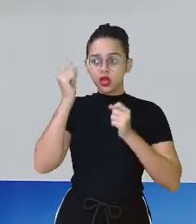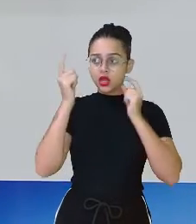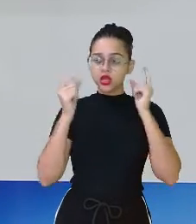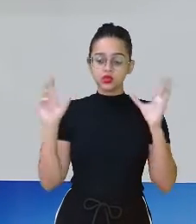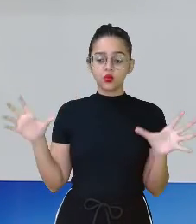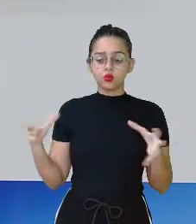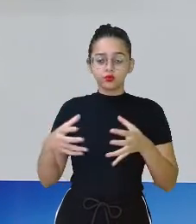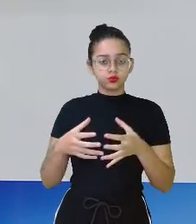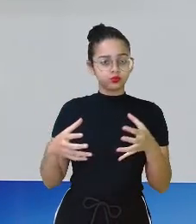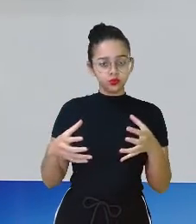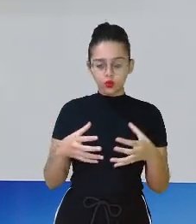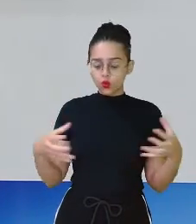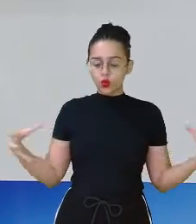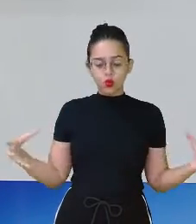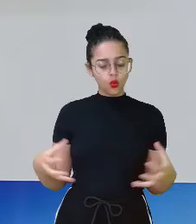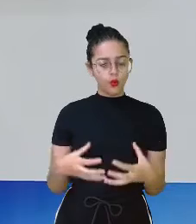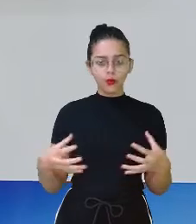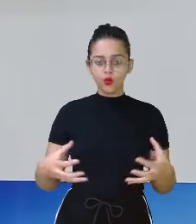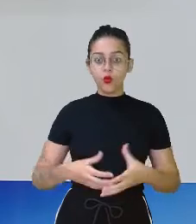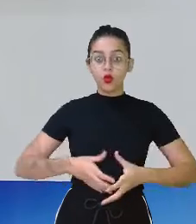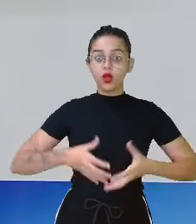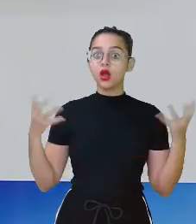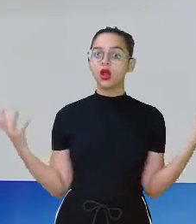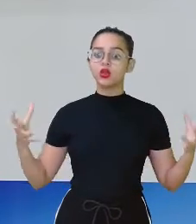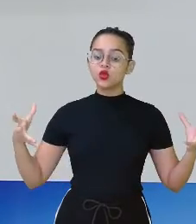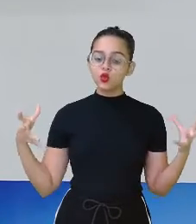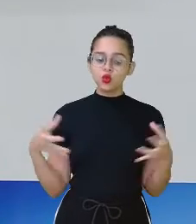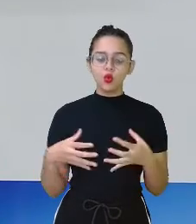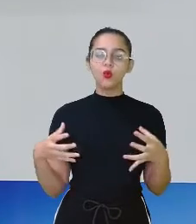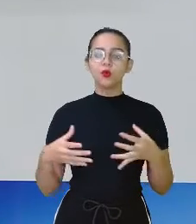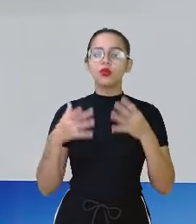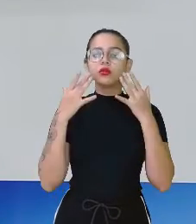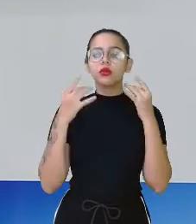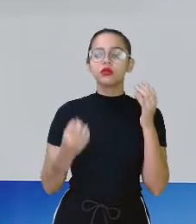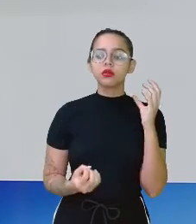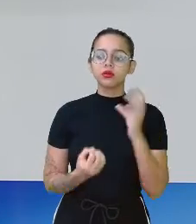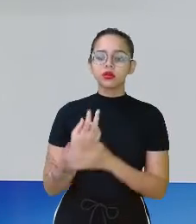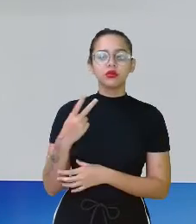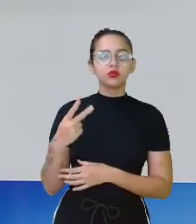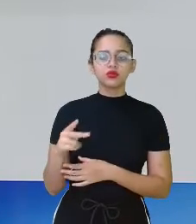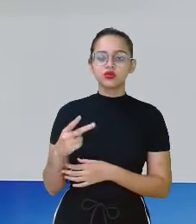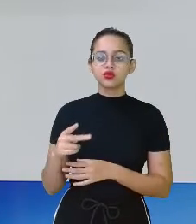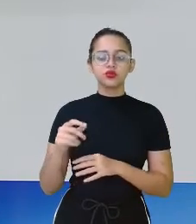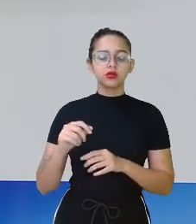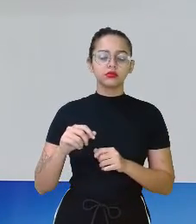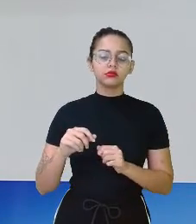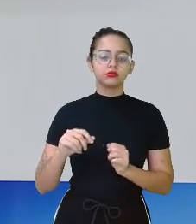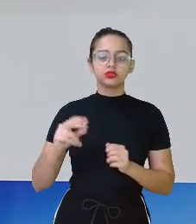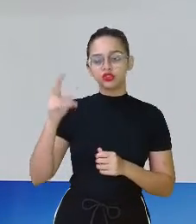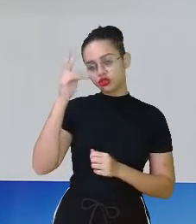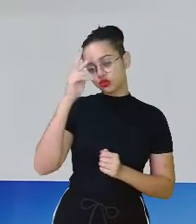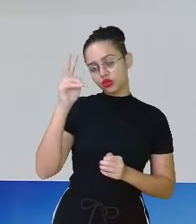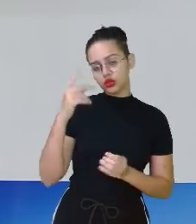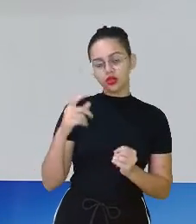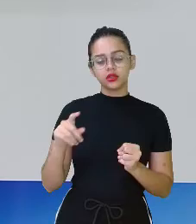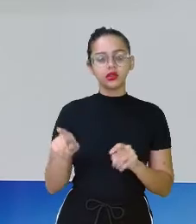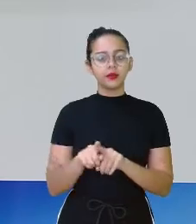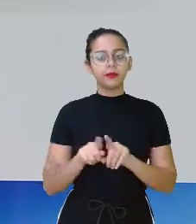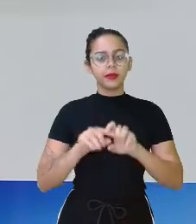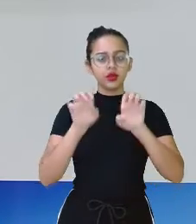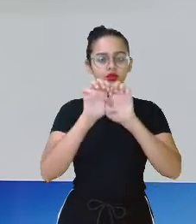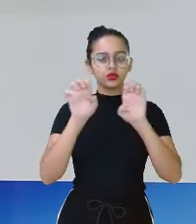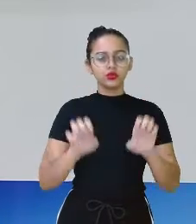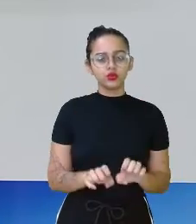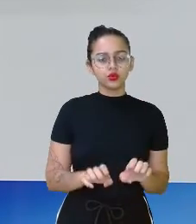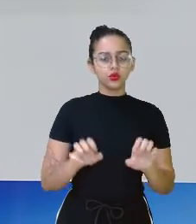os grupos, né, os grandes grupos de teatro que constroem suas, né, suas peças, suas estruturas dramáticas de